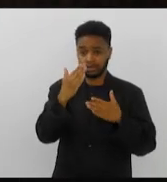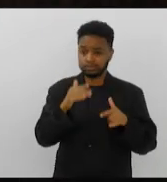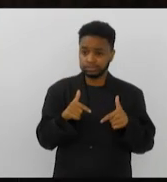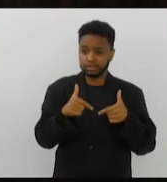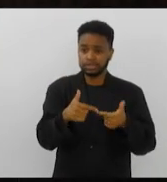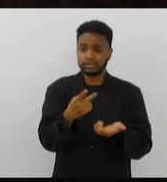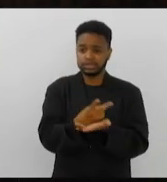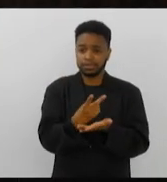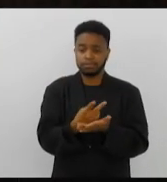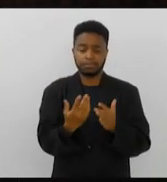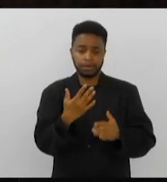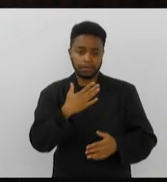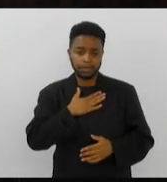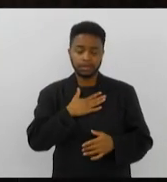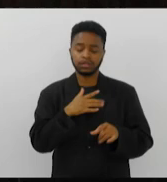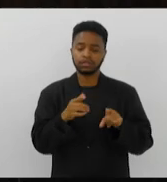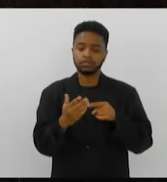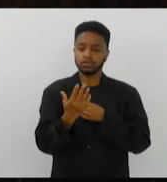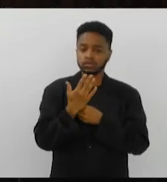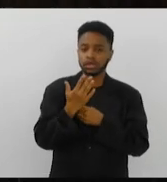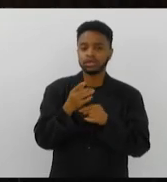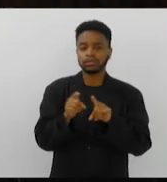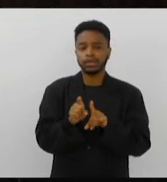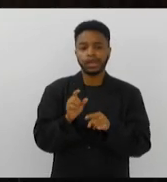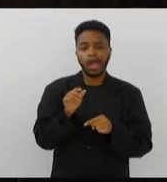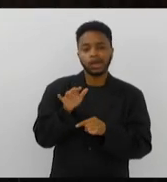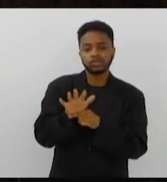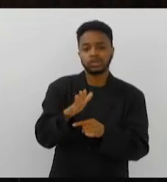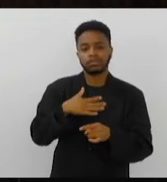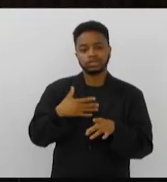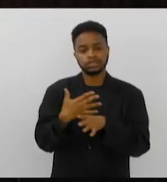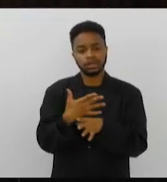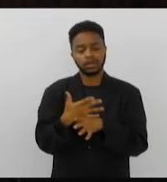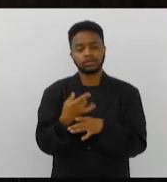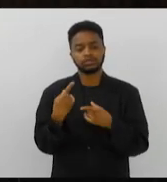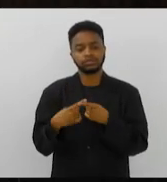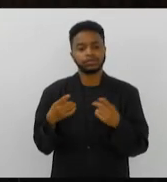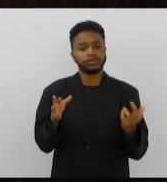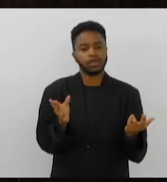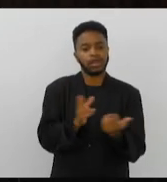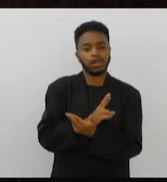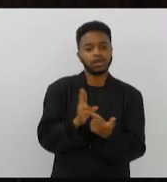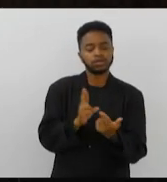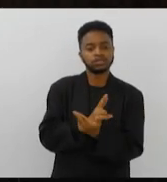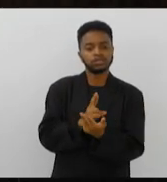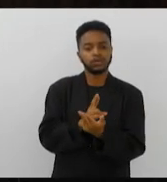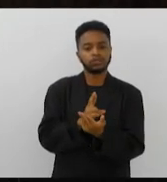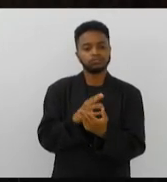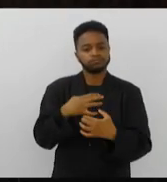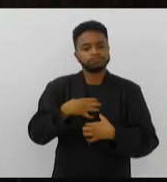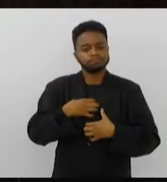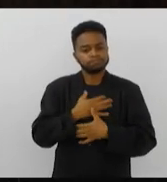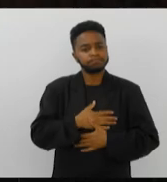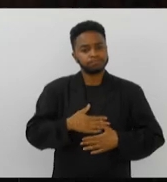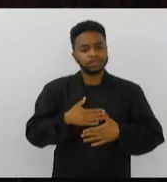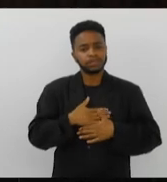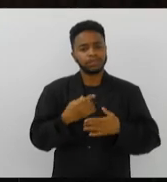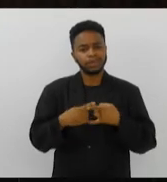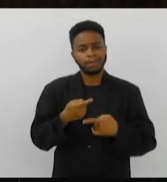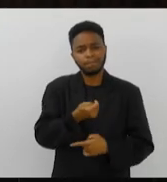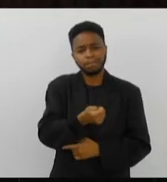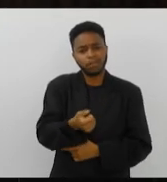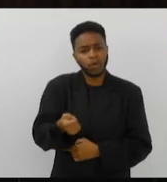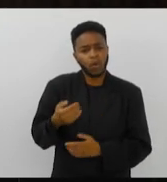mim muito obrigado que você faz pra cidade é um é uma relação que eu tenho prazer que a gente muito pouco se